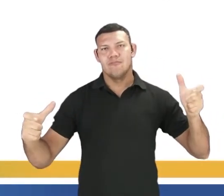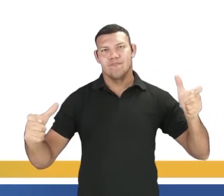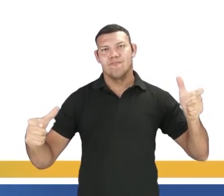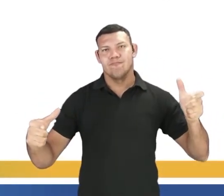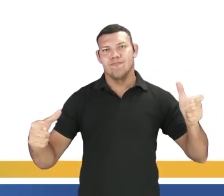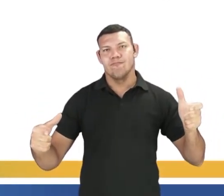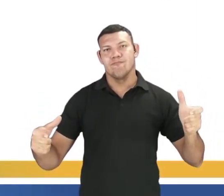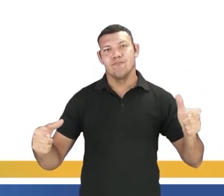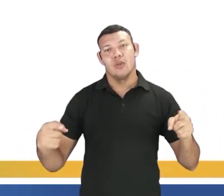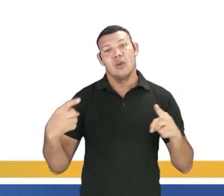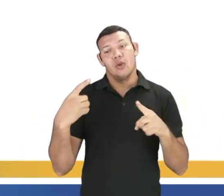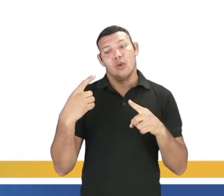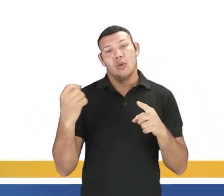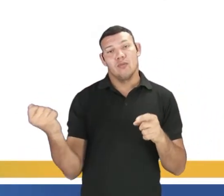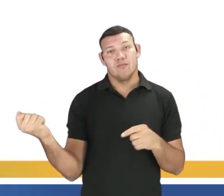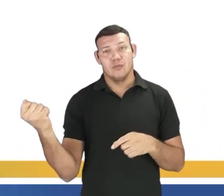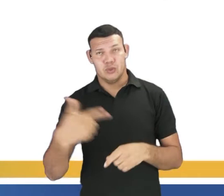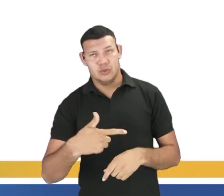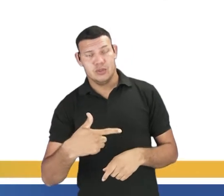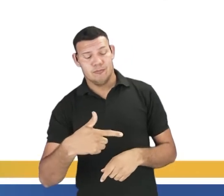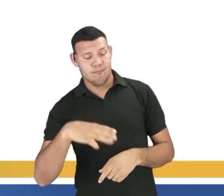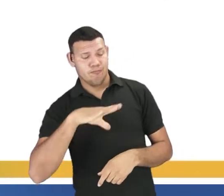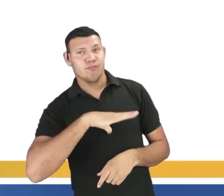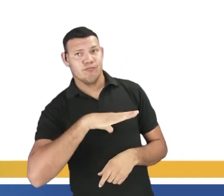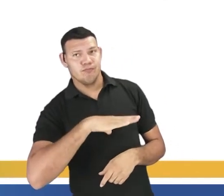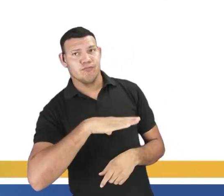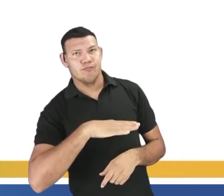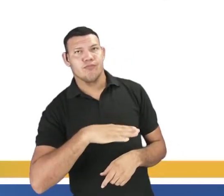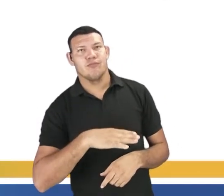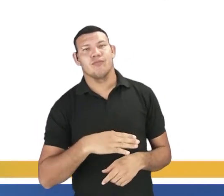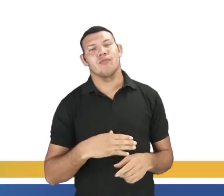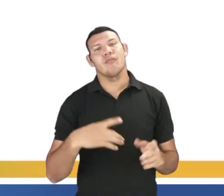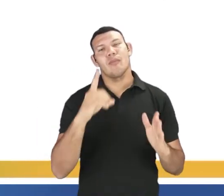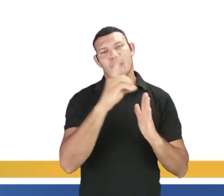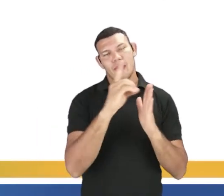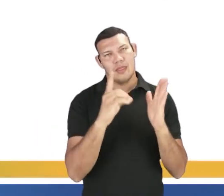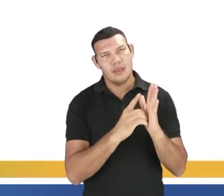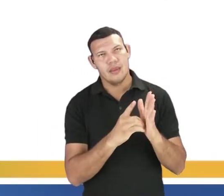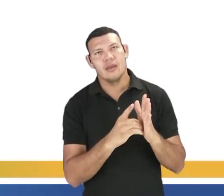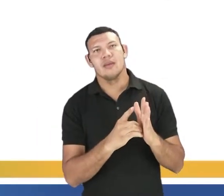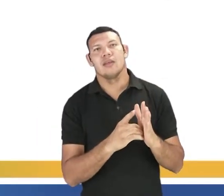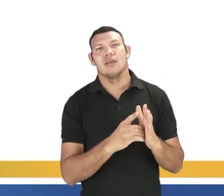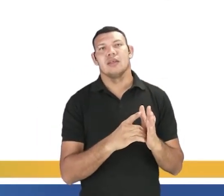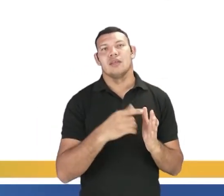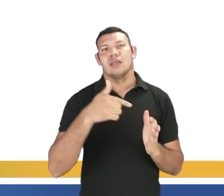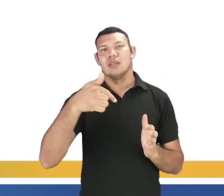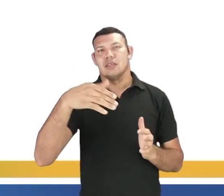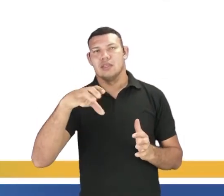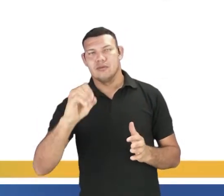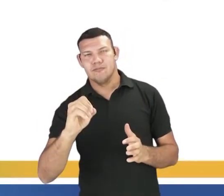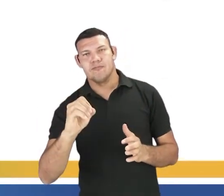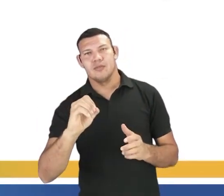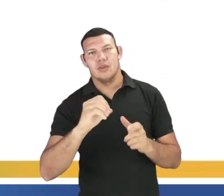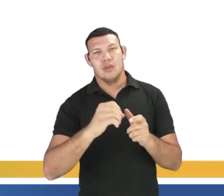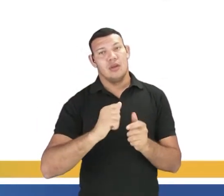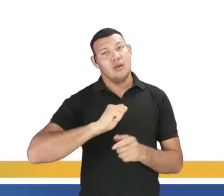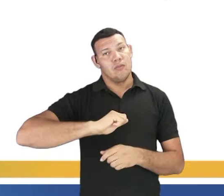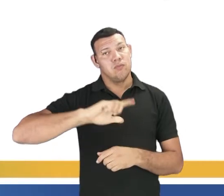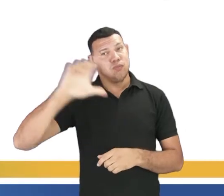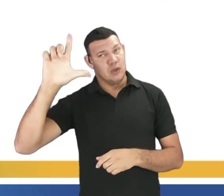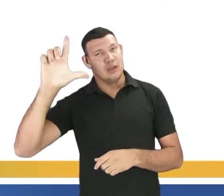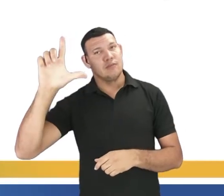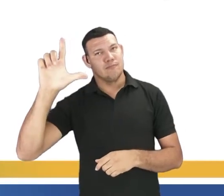do que a população urbana. Na década de 50 também, né, a população rural continua sendo maior do que a população